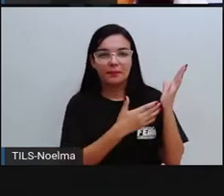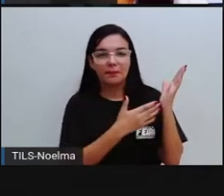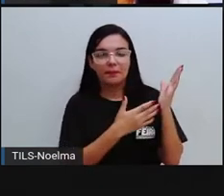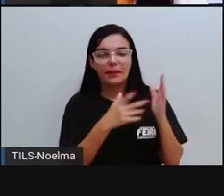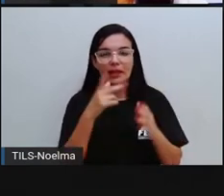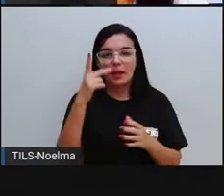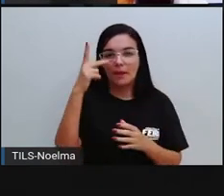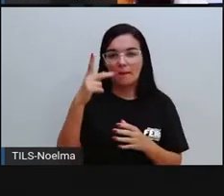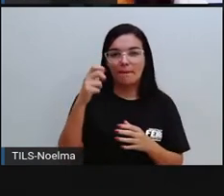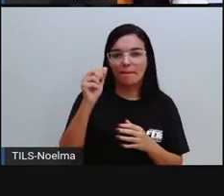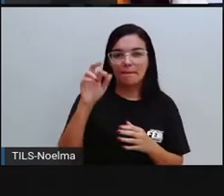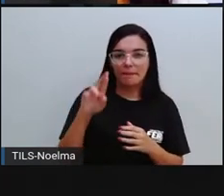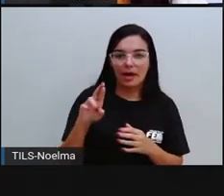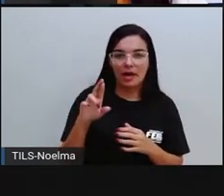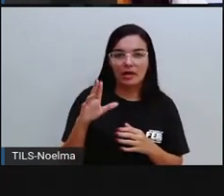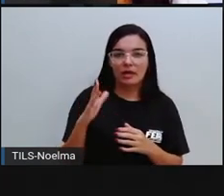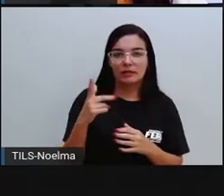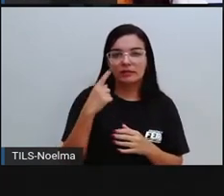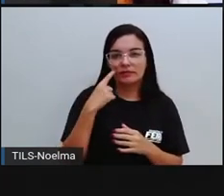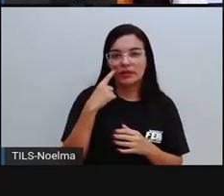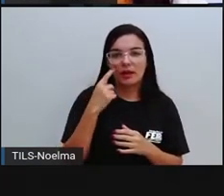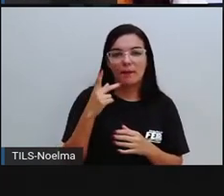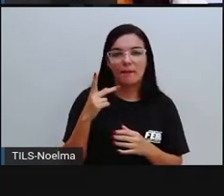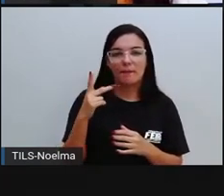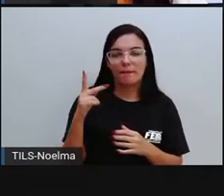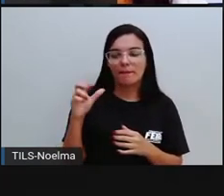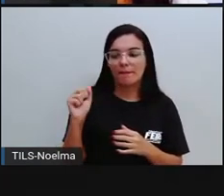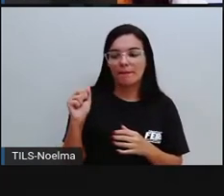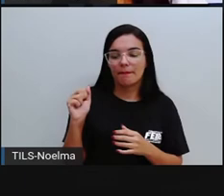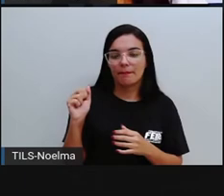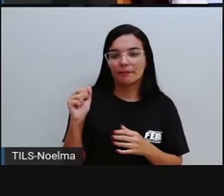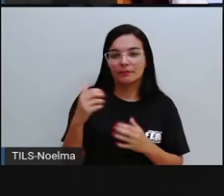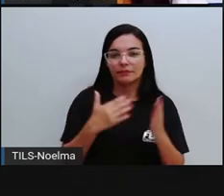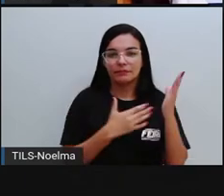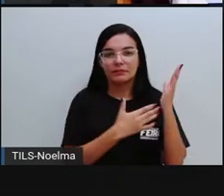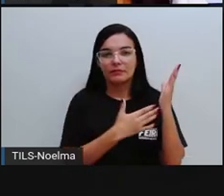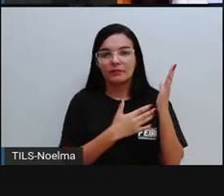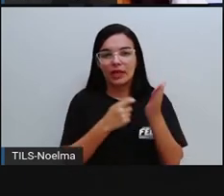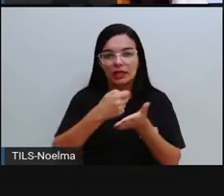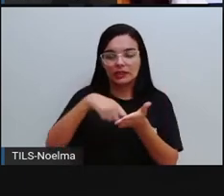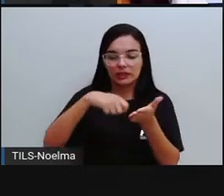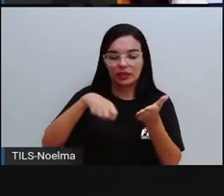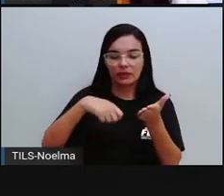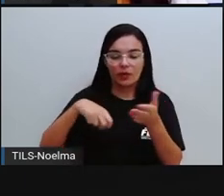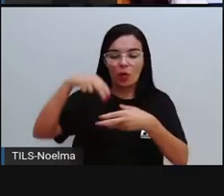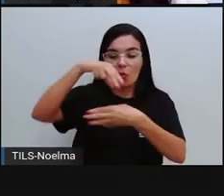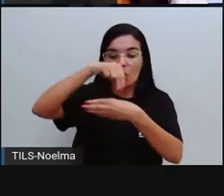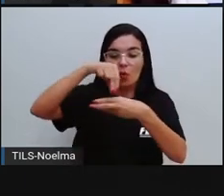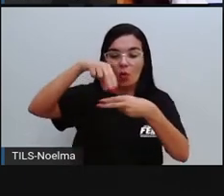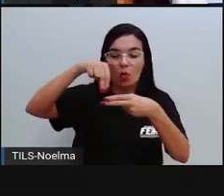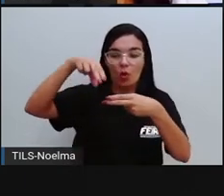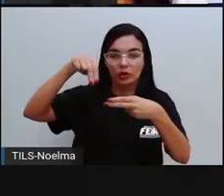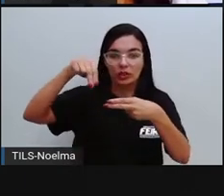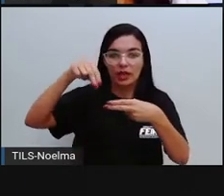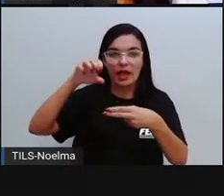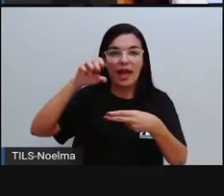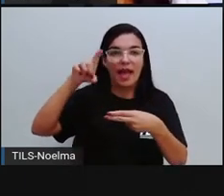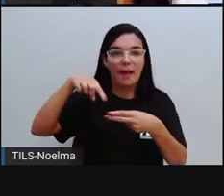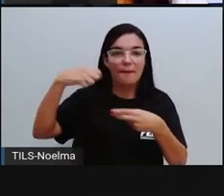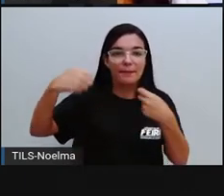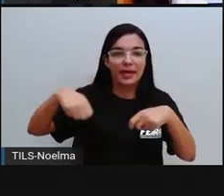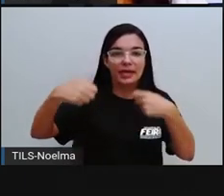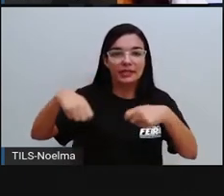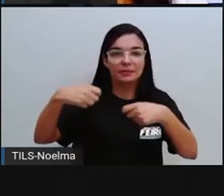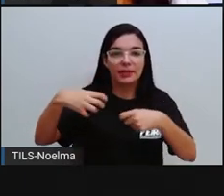para escrever, olha como é que vai ficar. Para escrever um cordel é